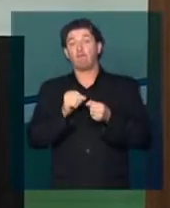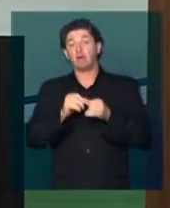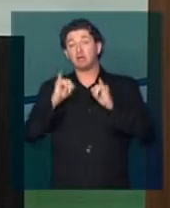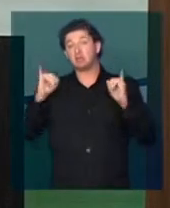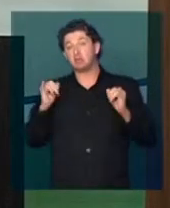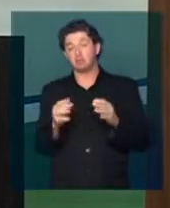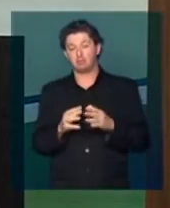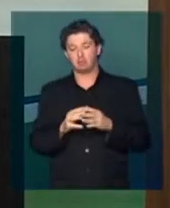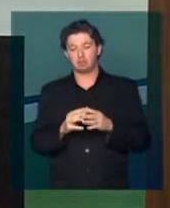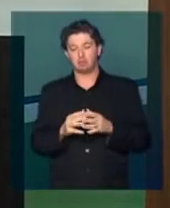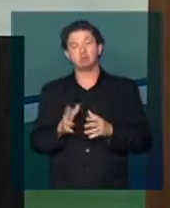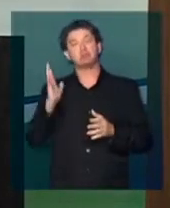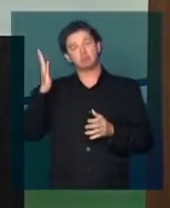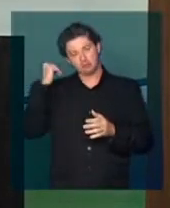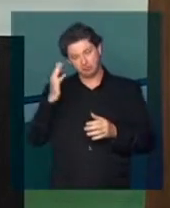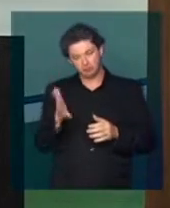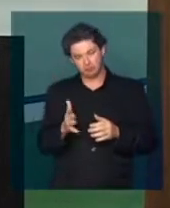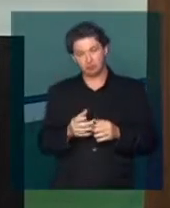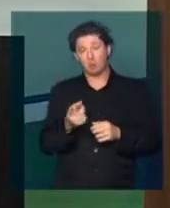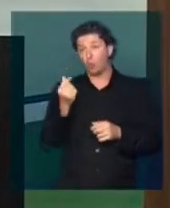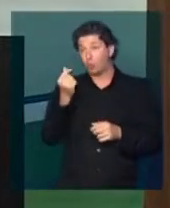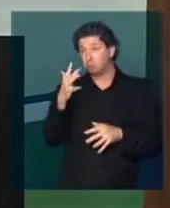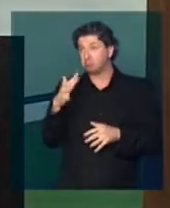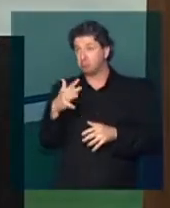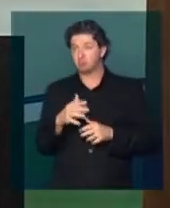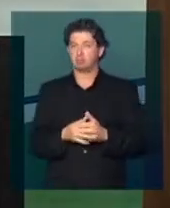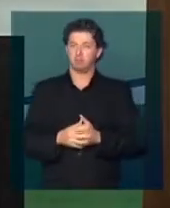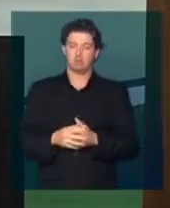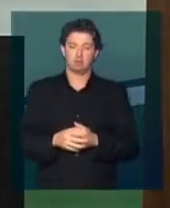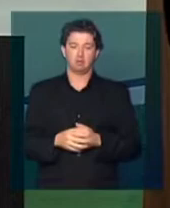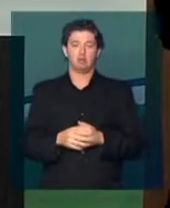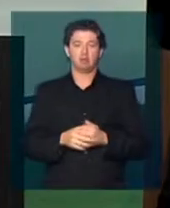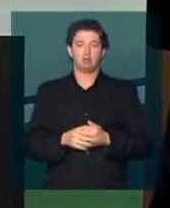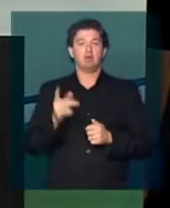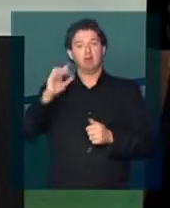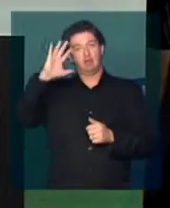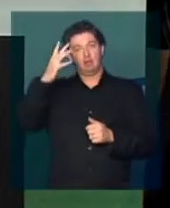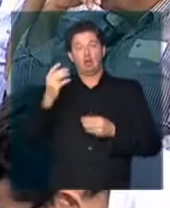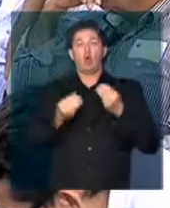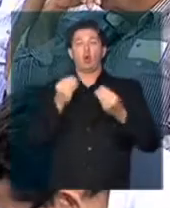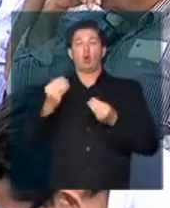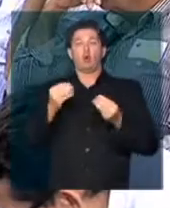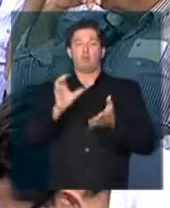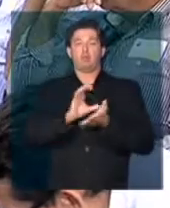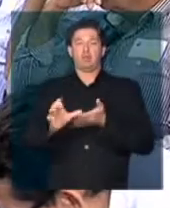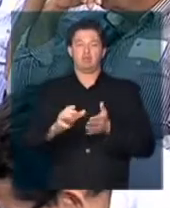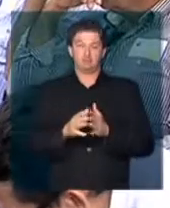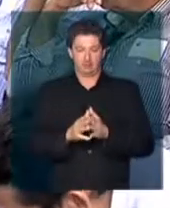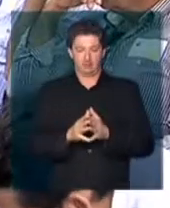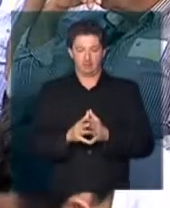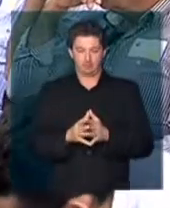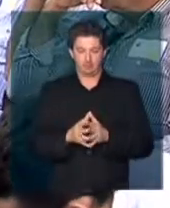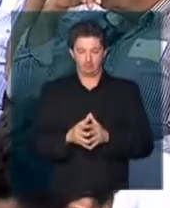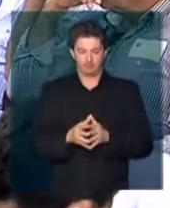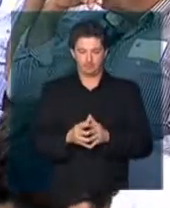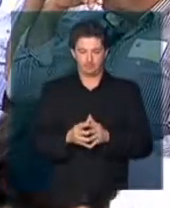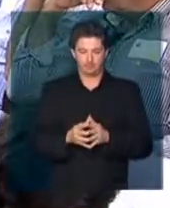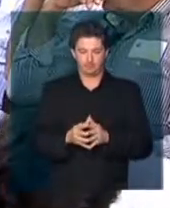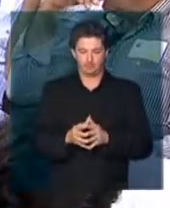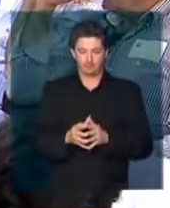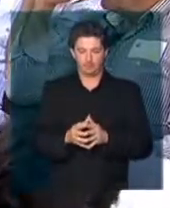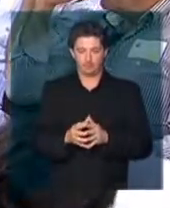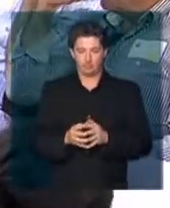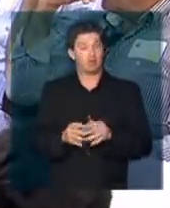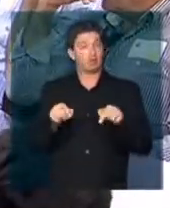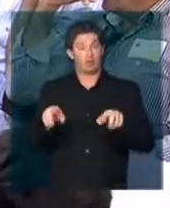campanha, você vai sabendo quanto vai custar a campanha, é que você tem que decidir como é que ela vai ser financiada. Esses